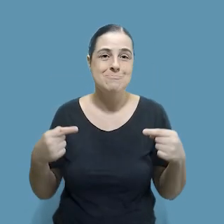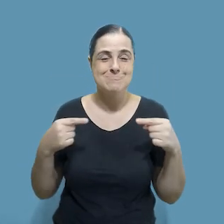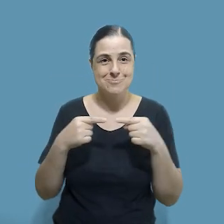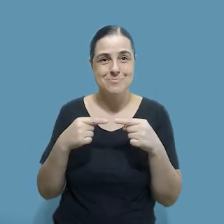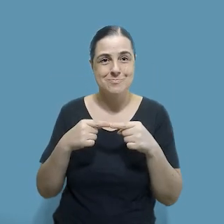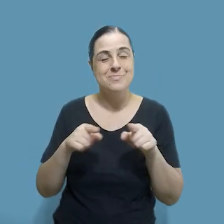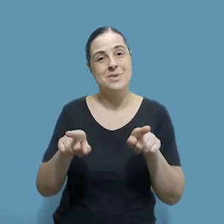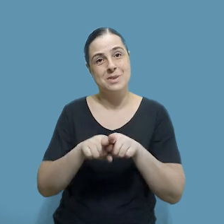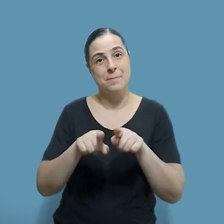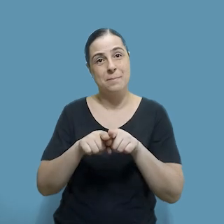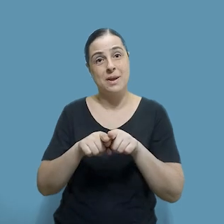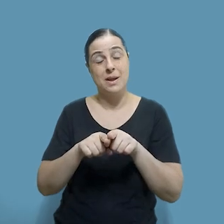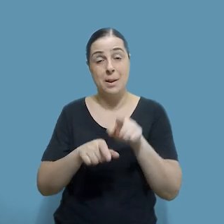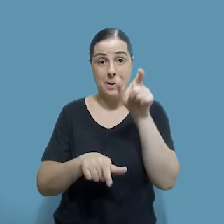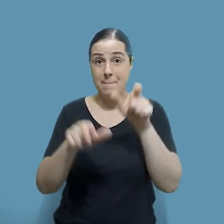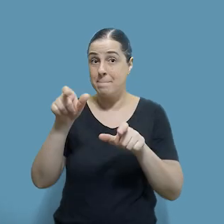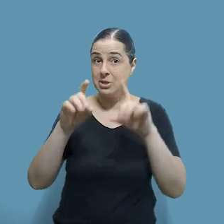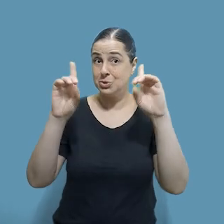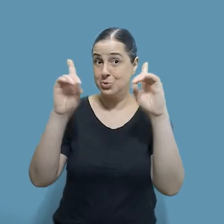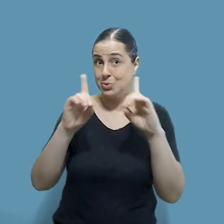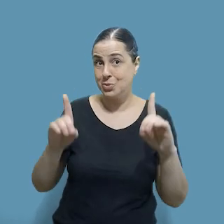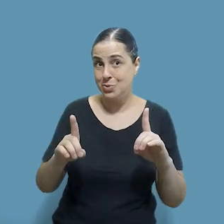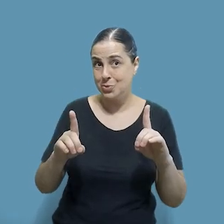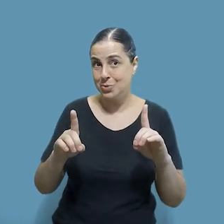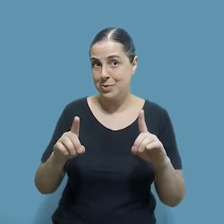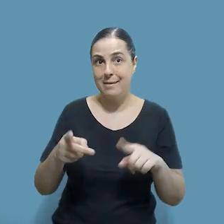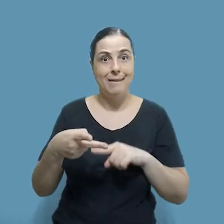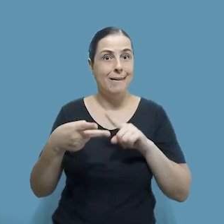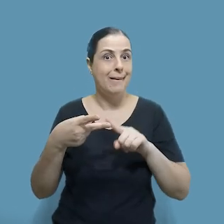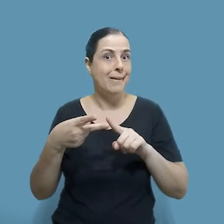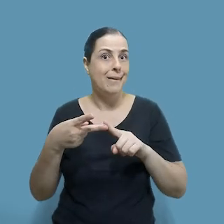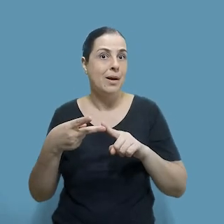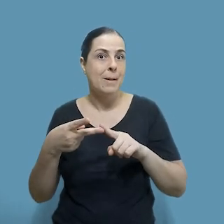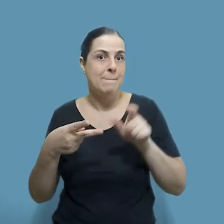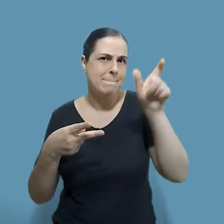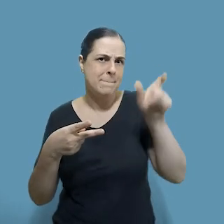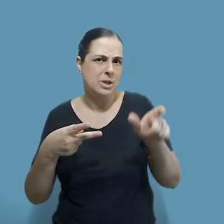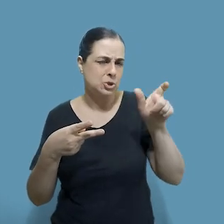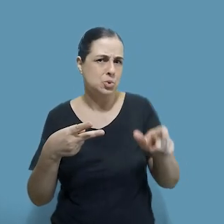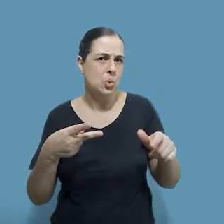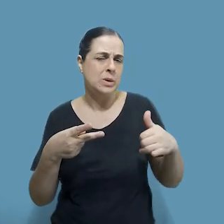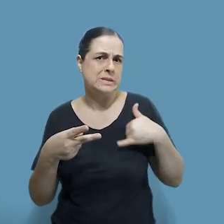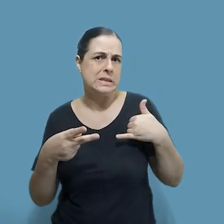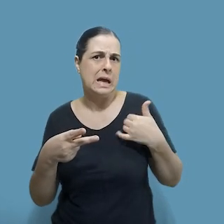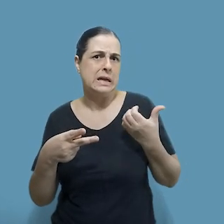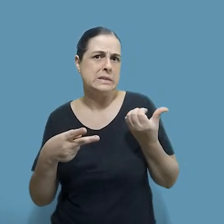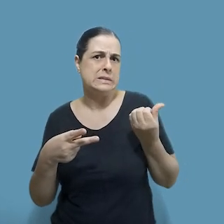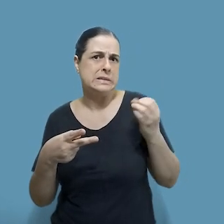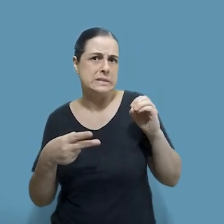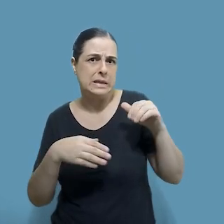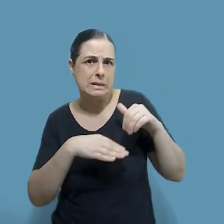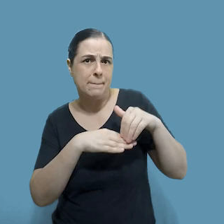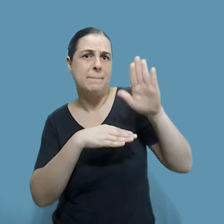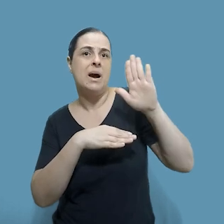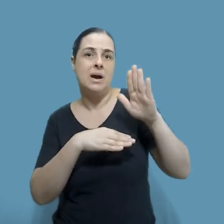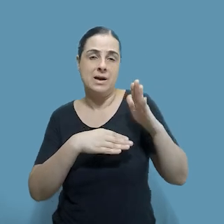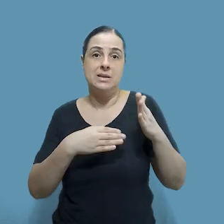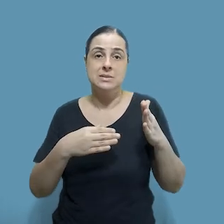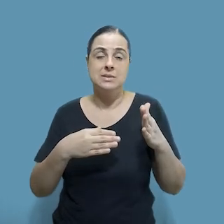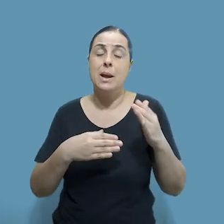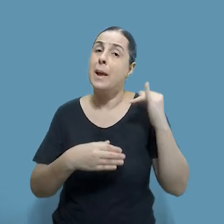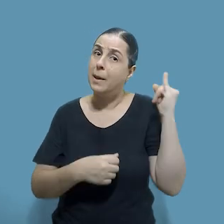de cidadão, sei lá, de 60 a mais, tal, né? De tipo, do quão importante é a autonomia, assim,